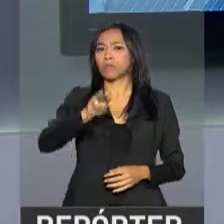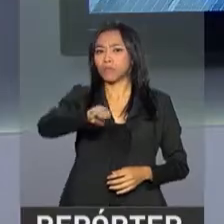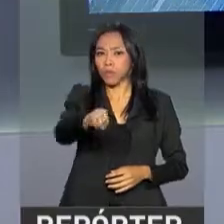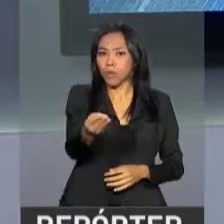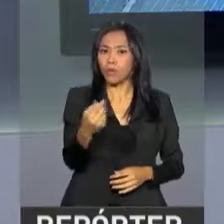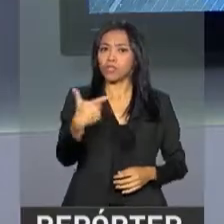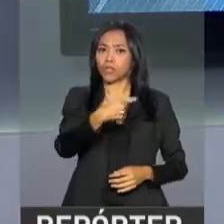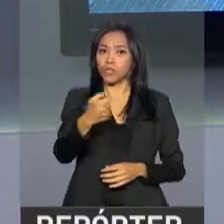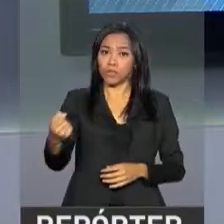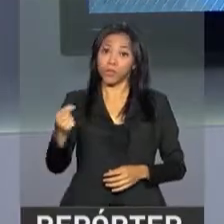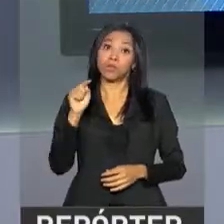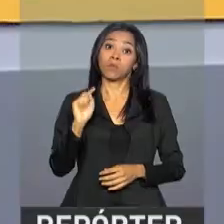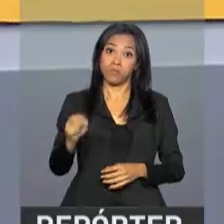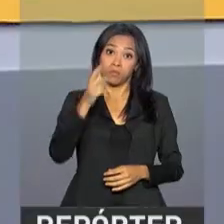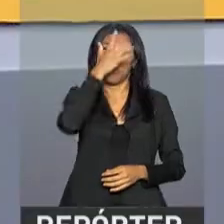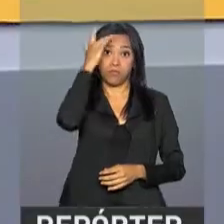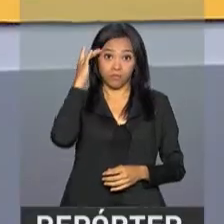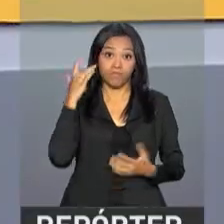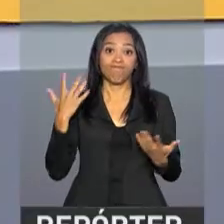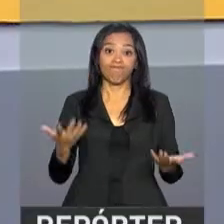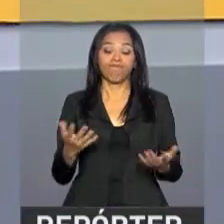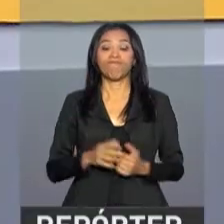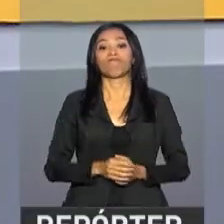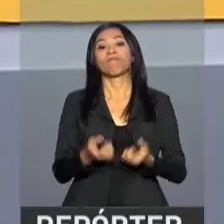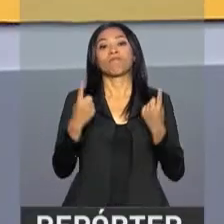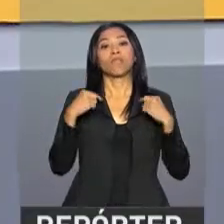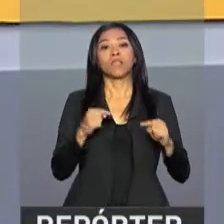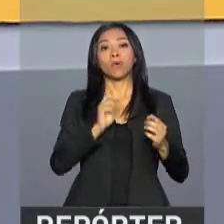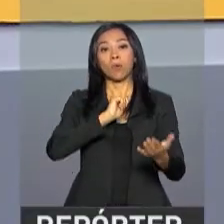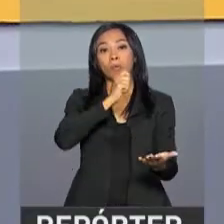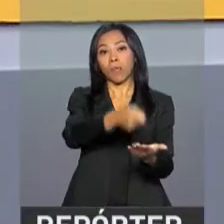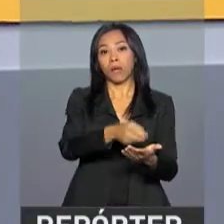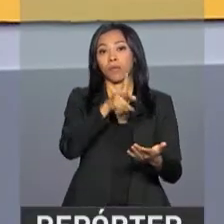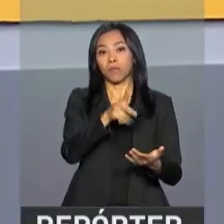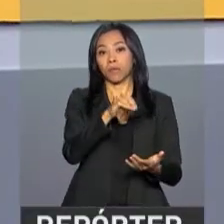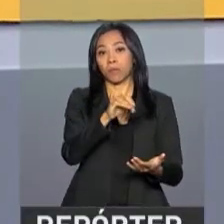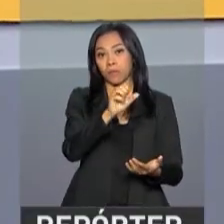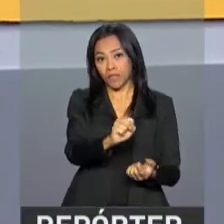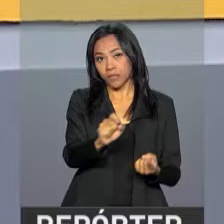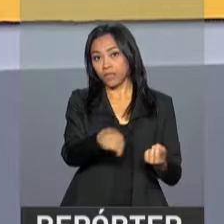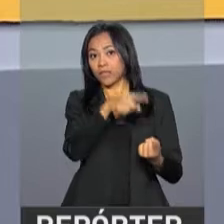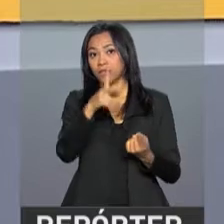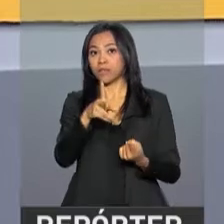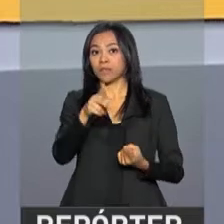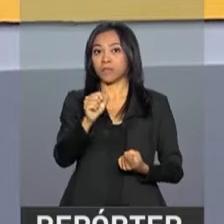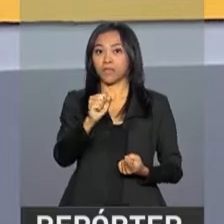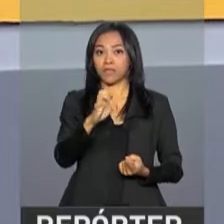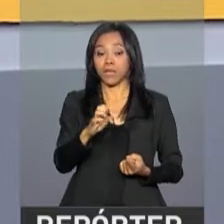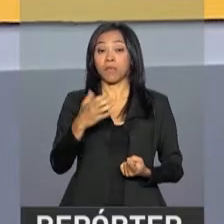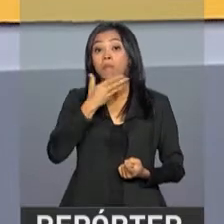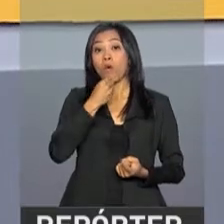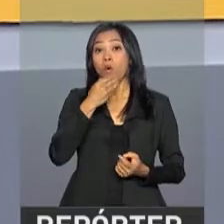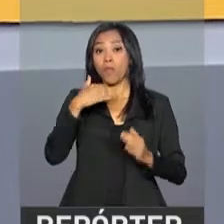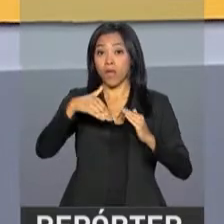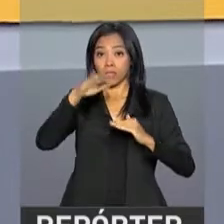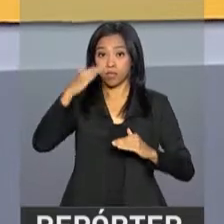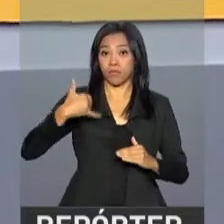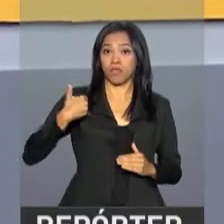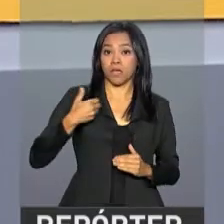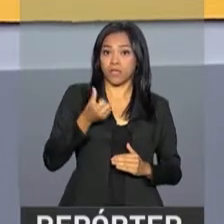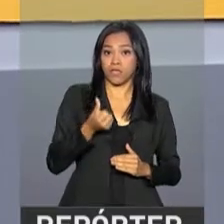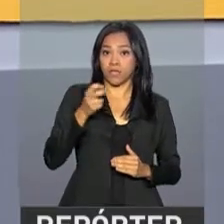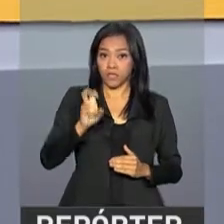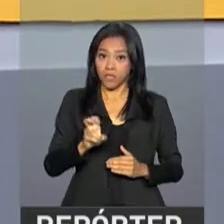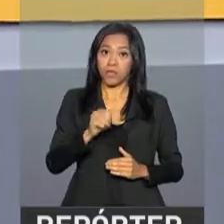duzentos mil cotistas o pagamento das cotas do pis pasep para homens com mais de 65 anos e mulheres com mais